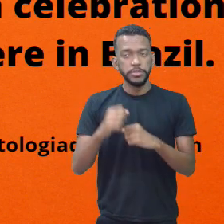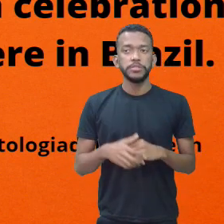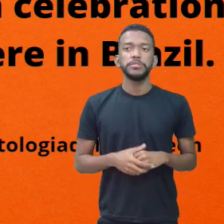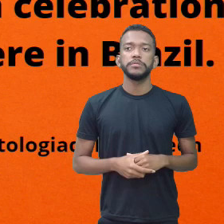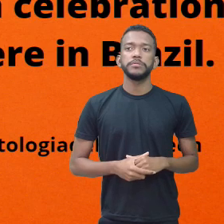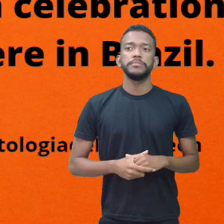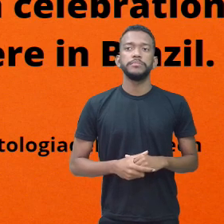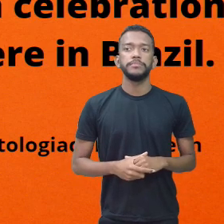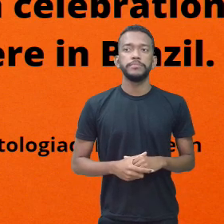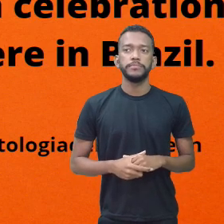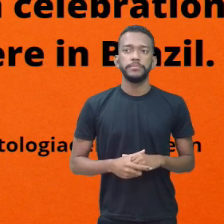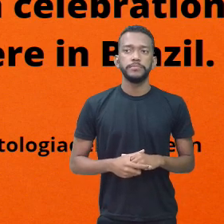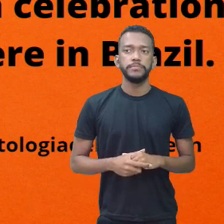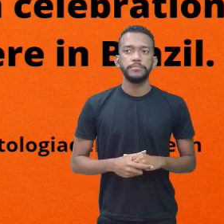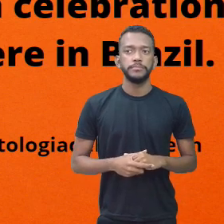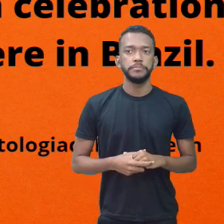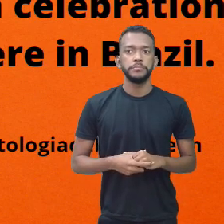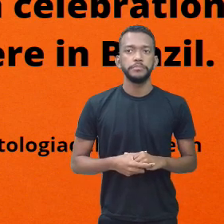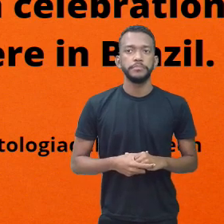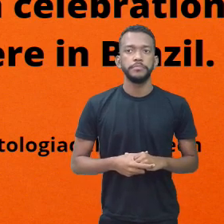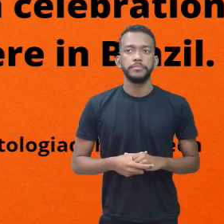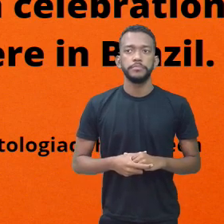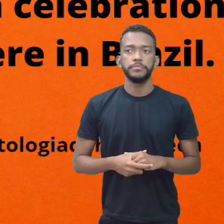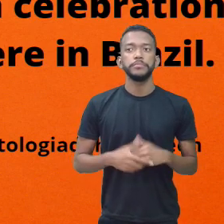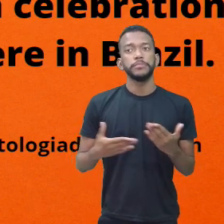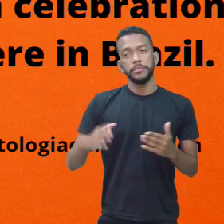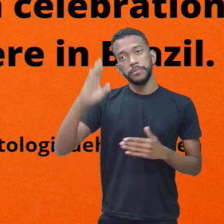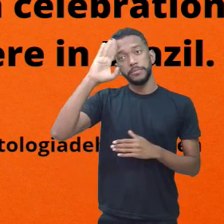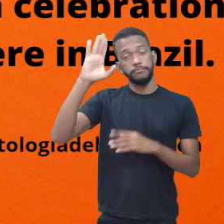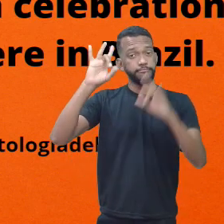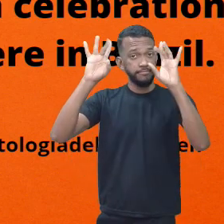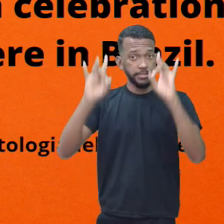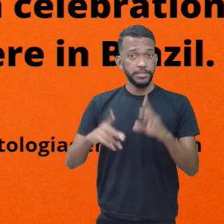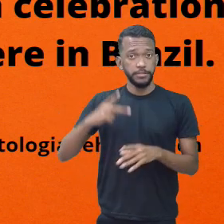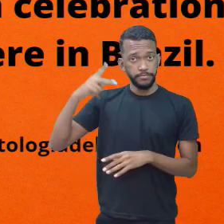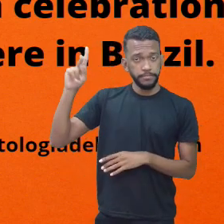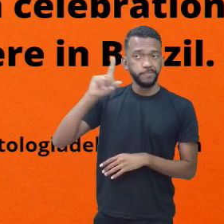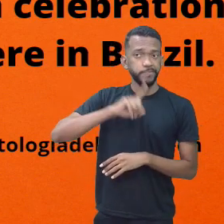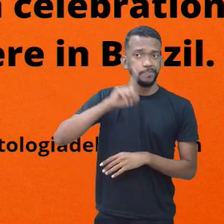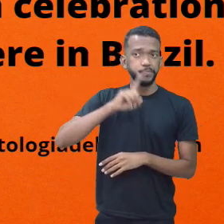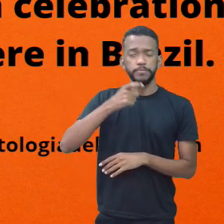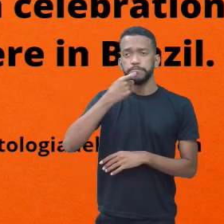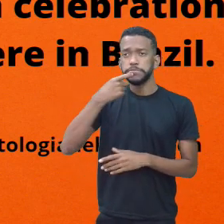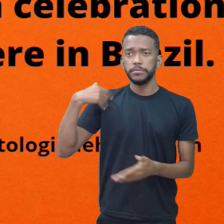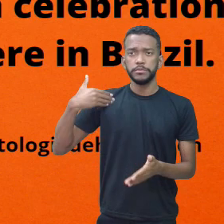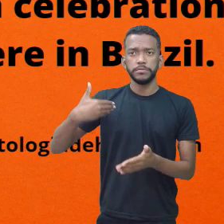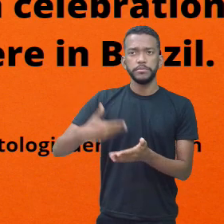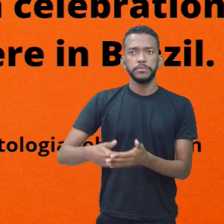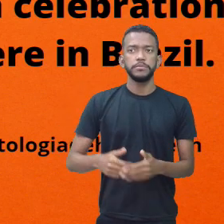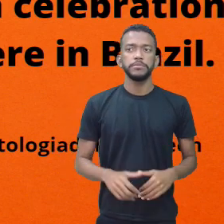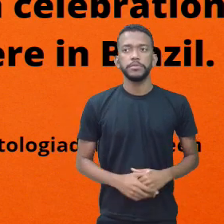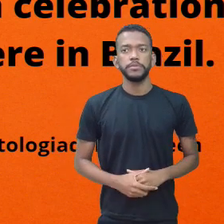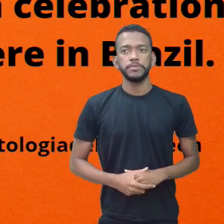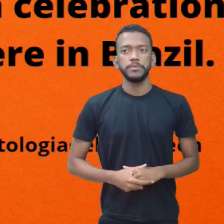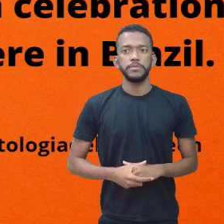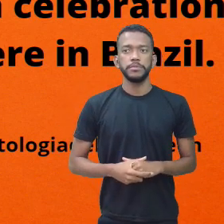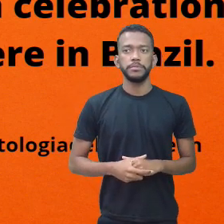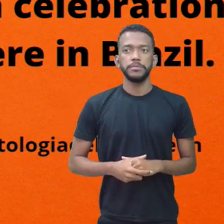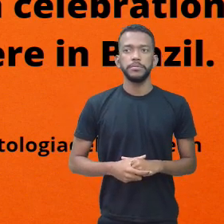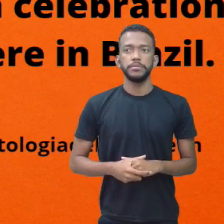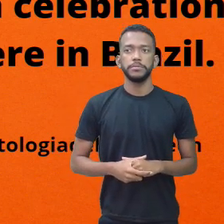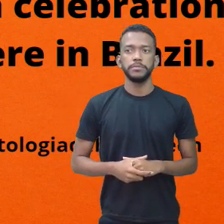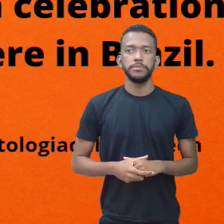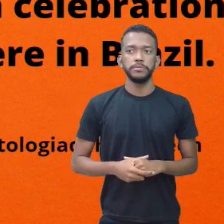United States. But in recent years, ou seja, especialmente nos Estados Unidos, mas em anos recentes, this typically American celebration